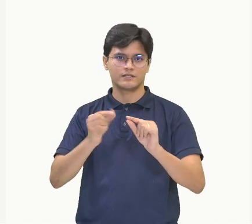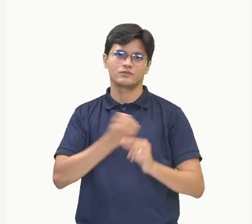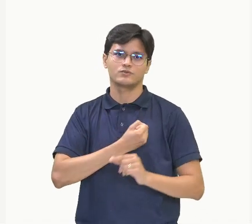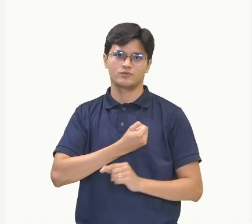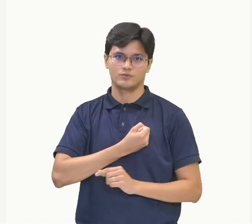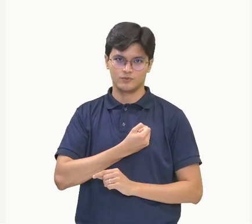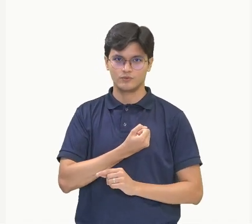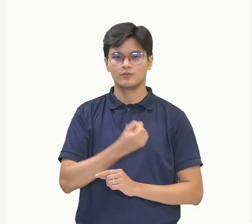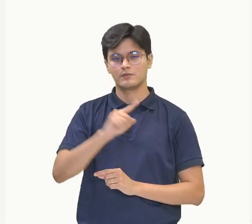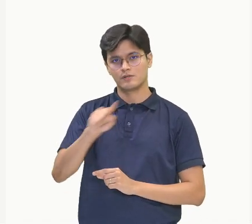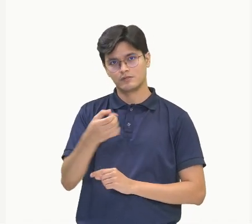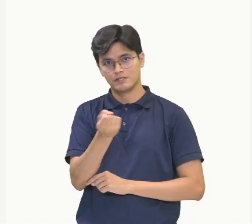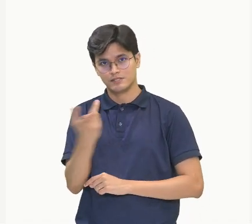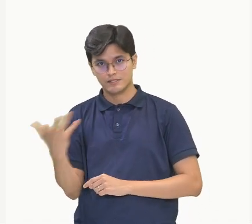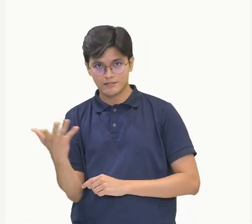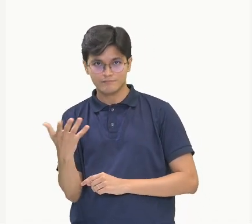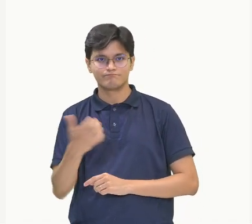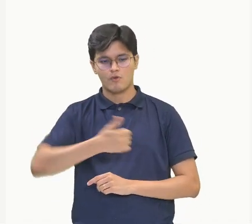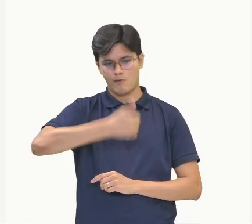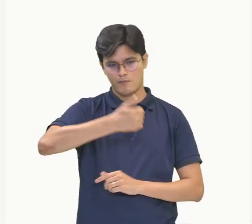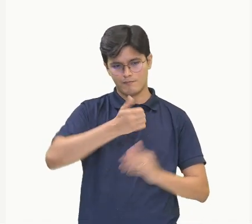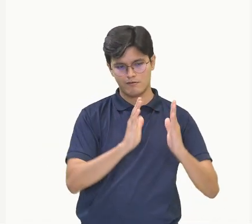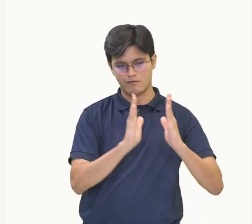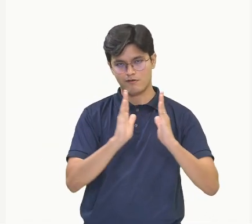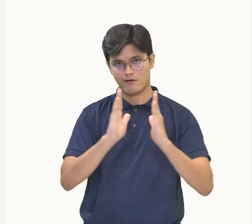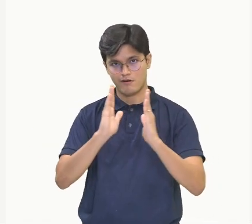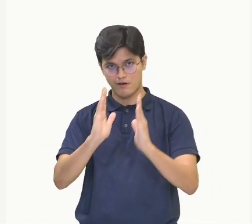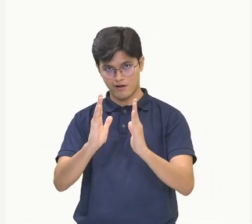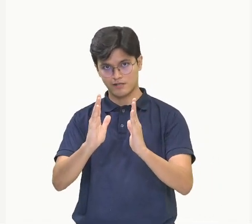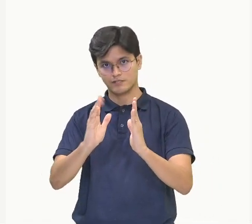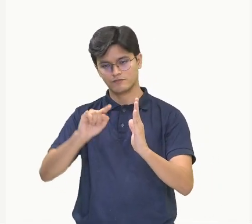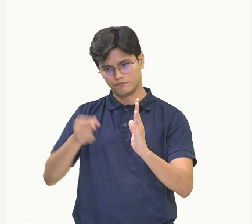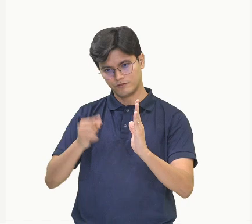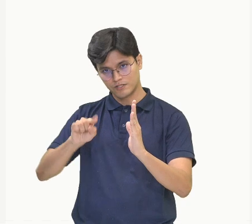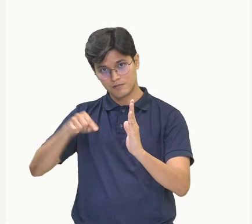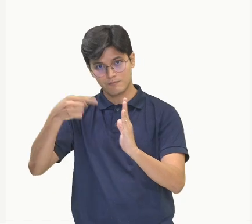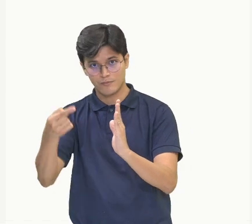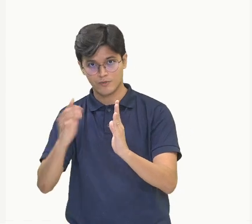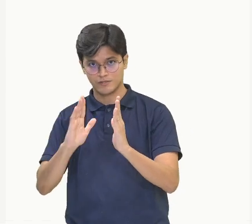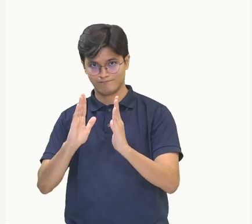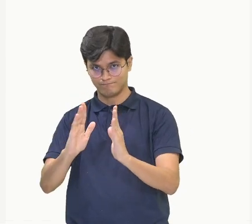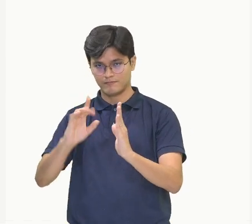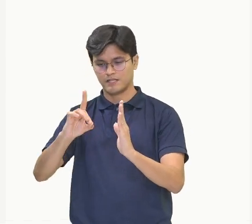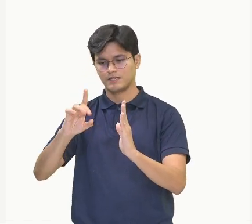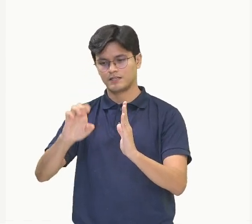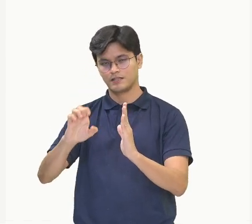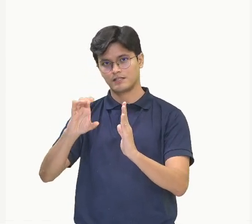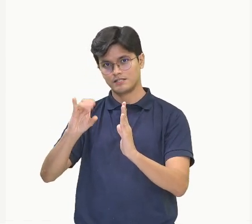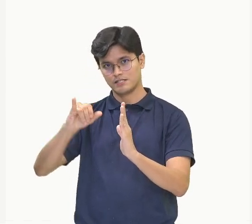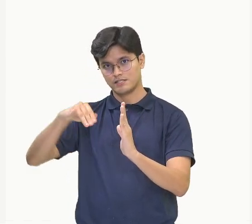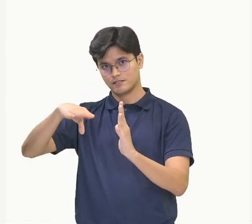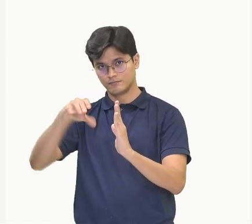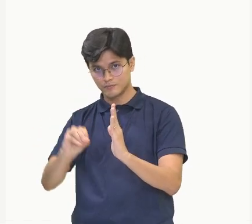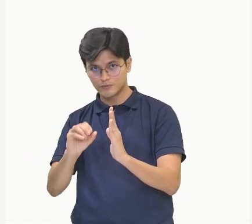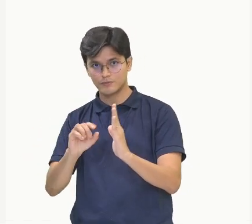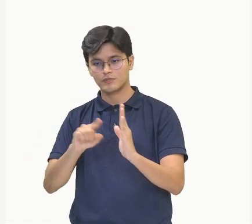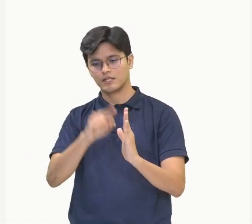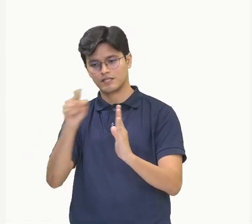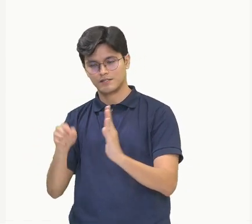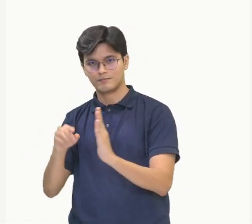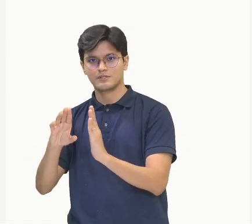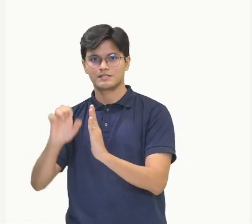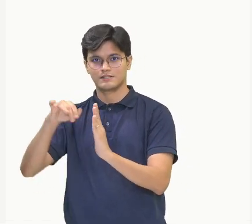a primeira casa depois da vírgula é chamada de décimo, depois centésimo,